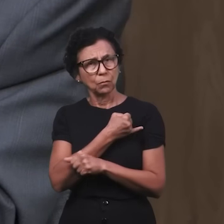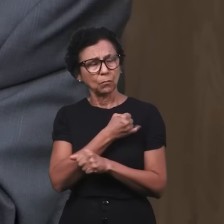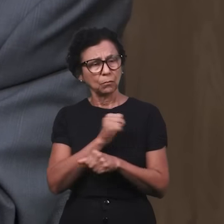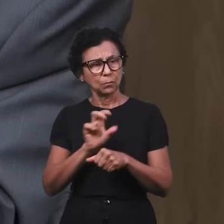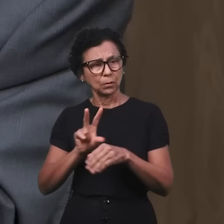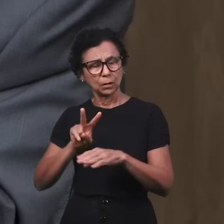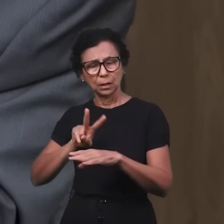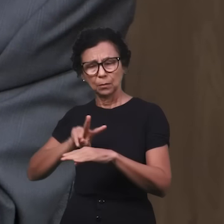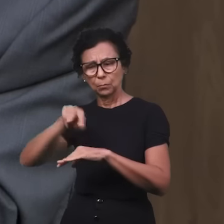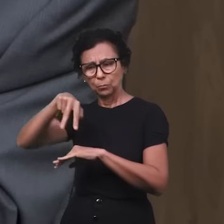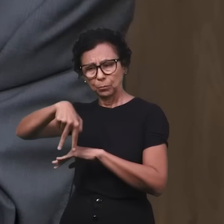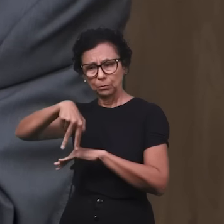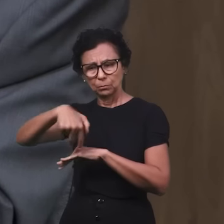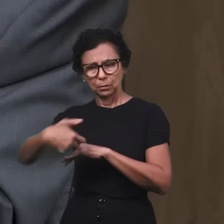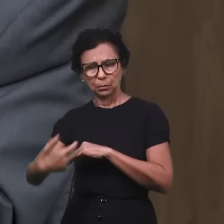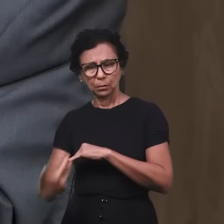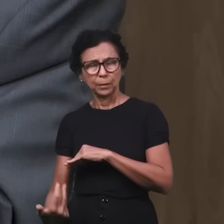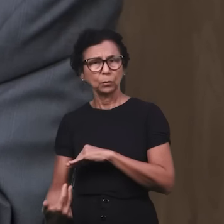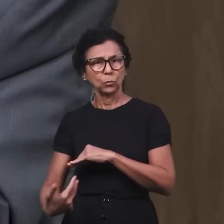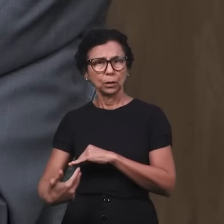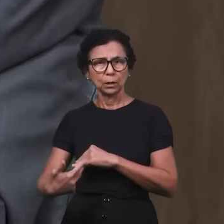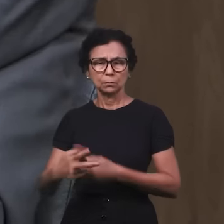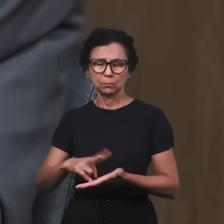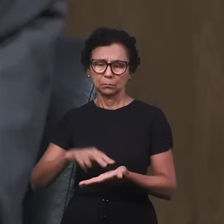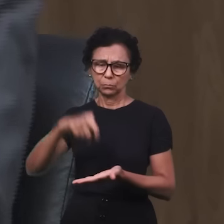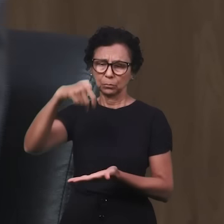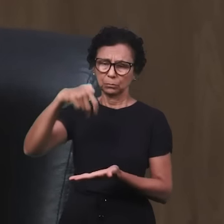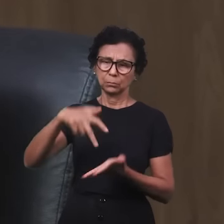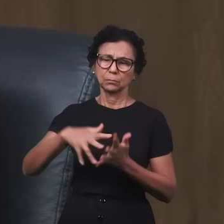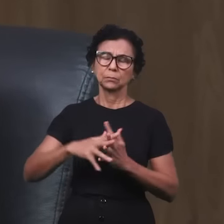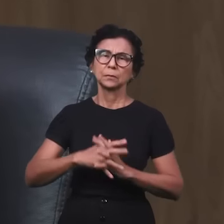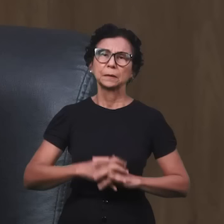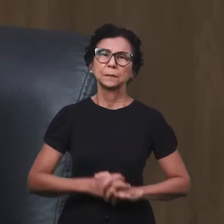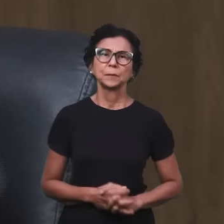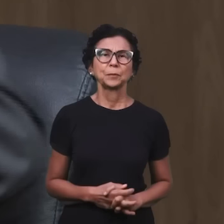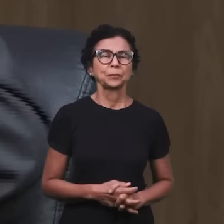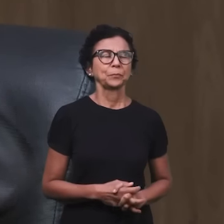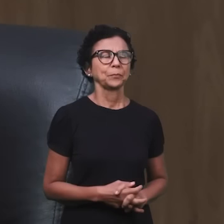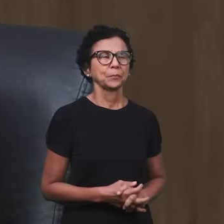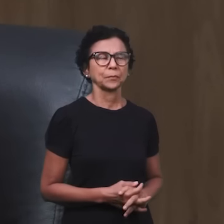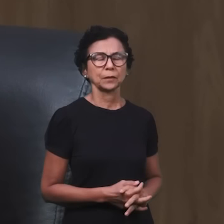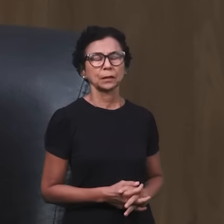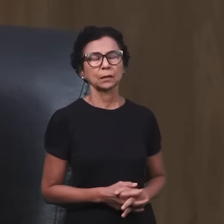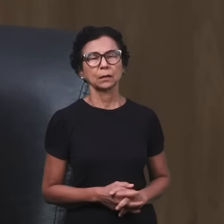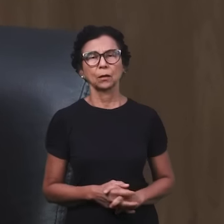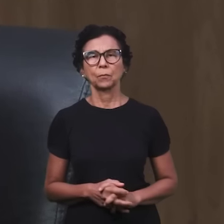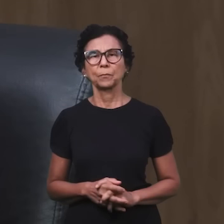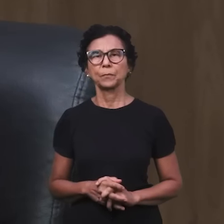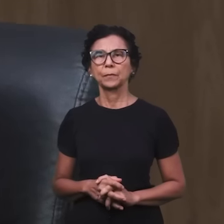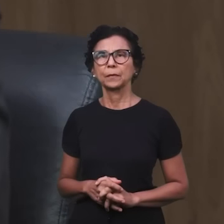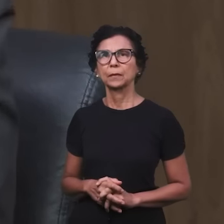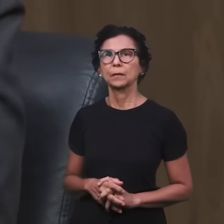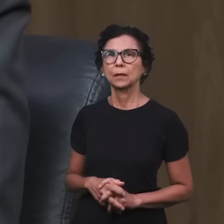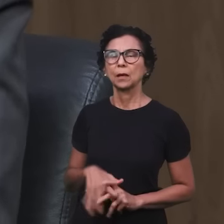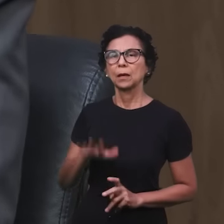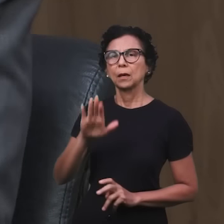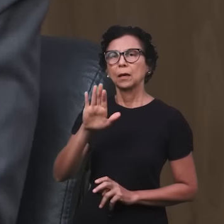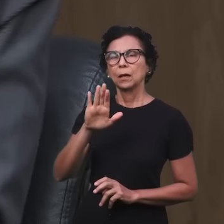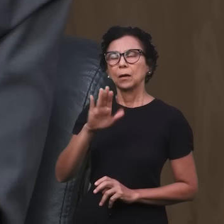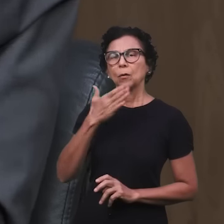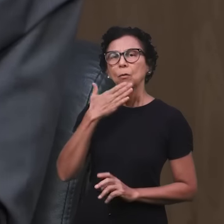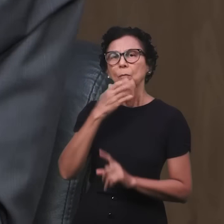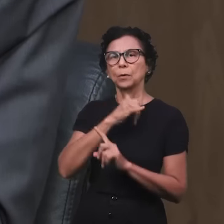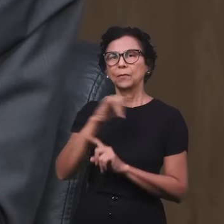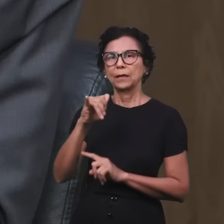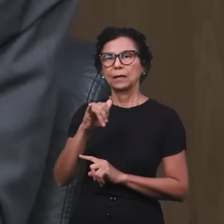chegar à cura de Naamã. Não foi Eliseu sozinho. Não foi sozinho. E nem Eliseu veio.